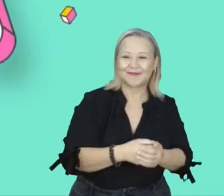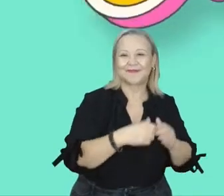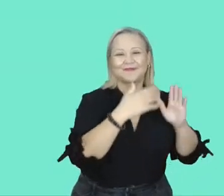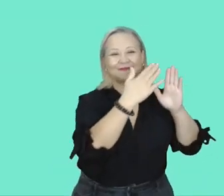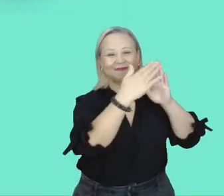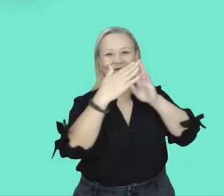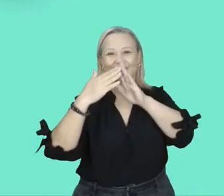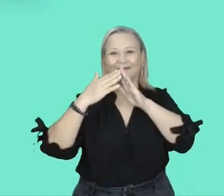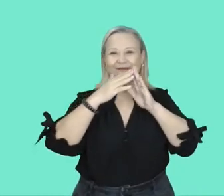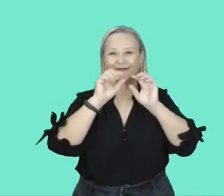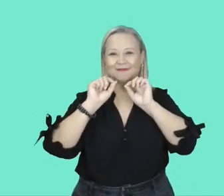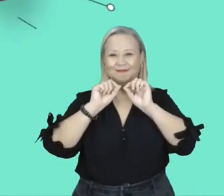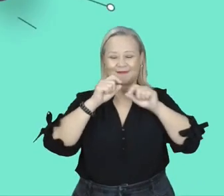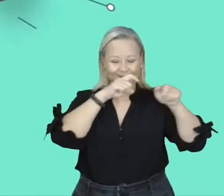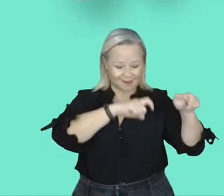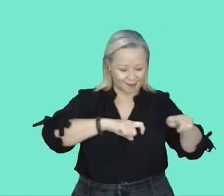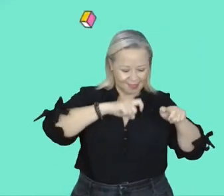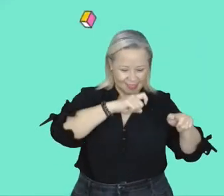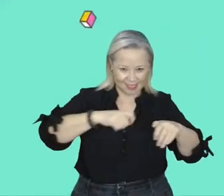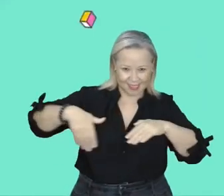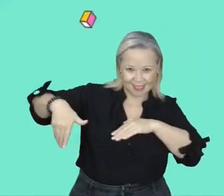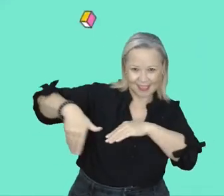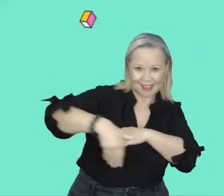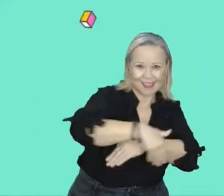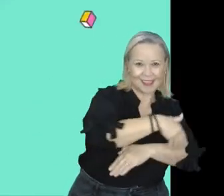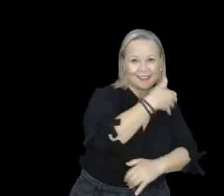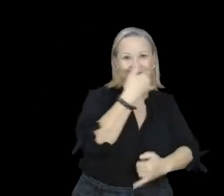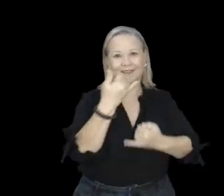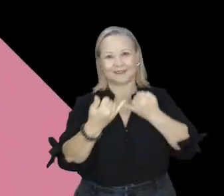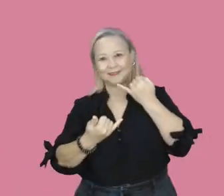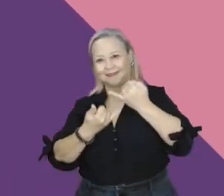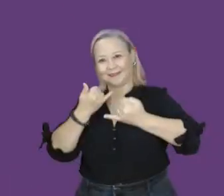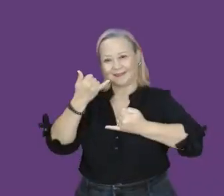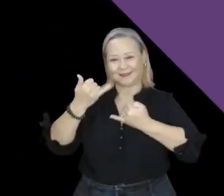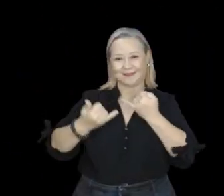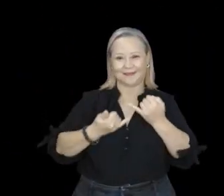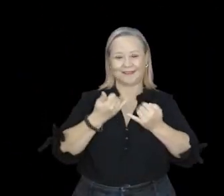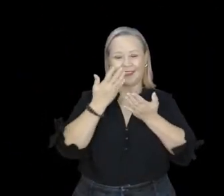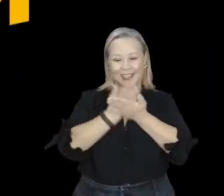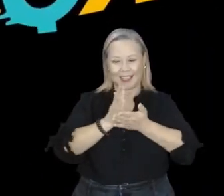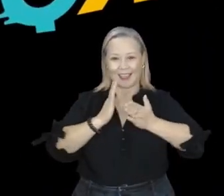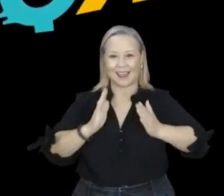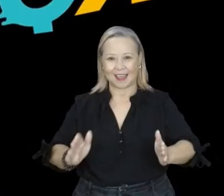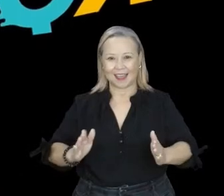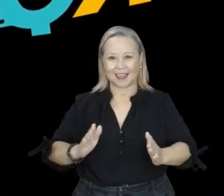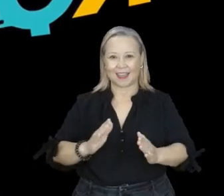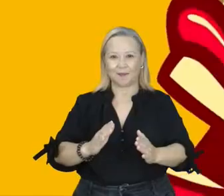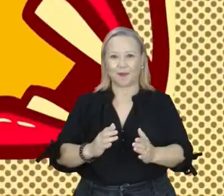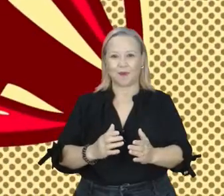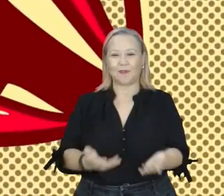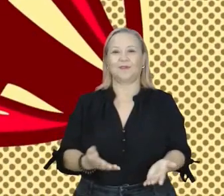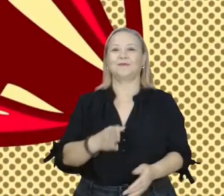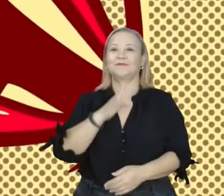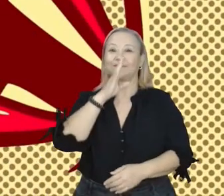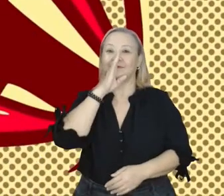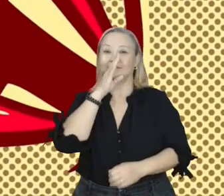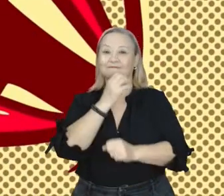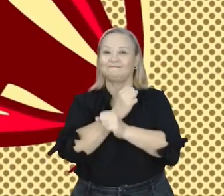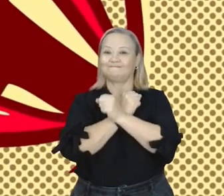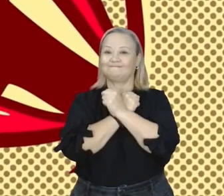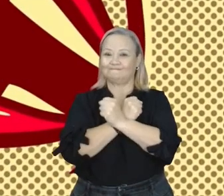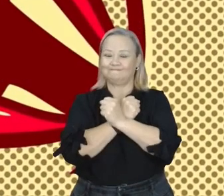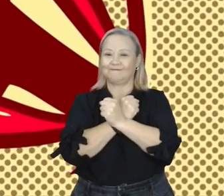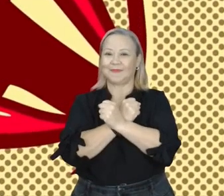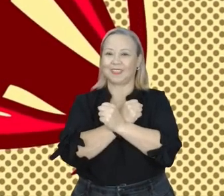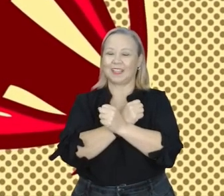Seja em casa, no campo, na rua ou na praça. Chega de mordaça,